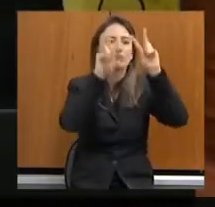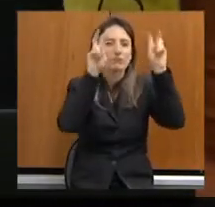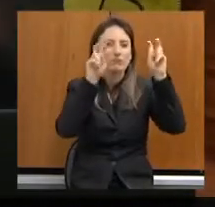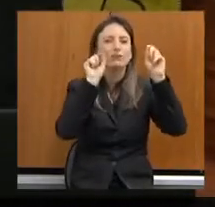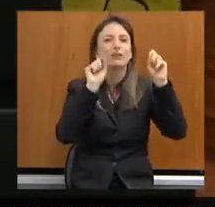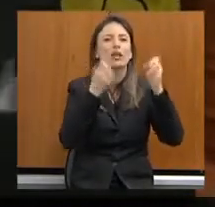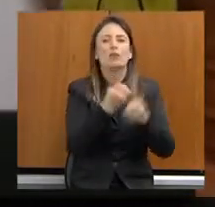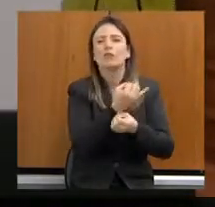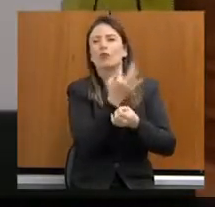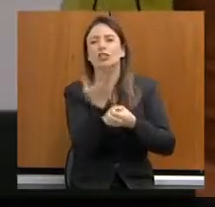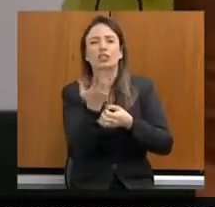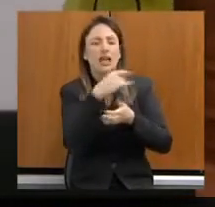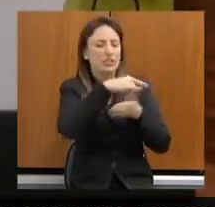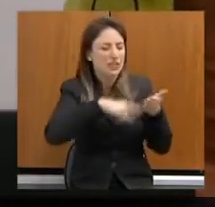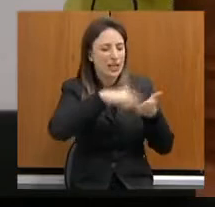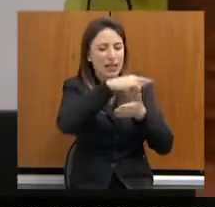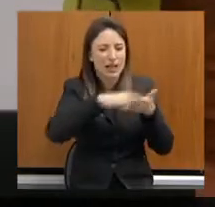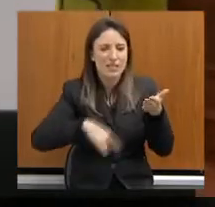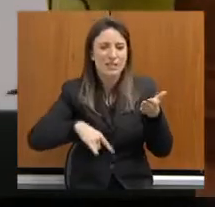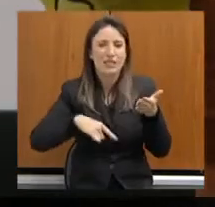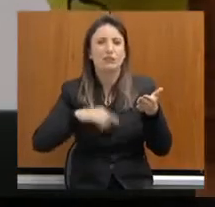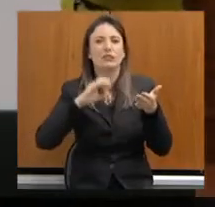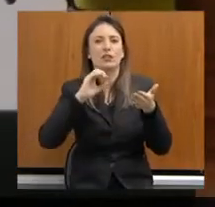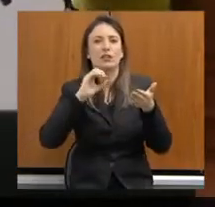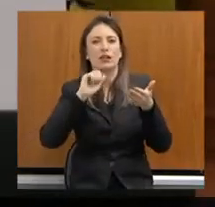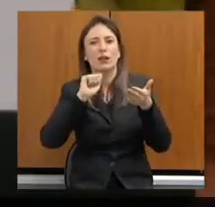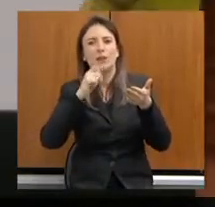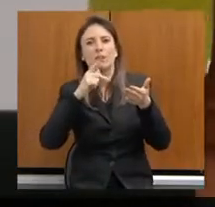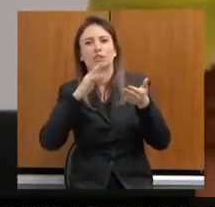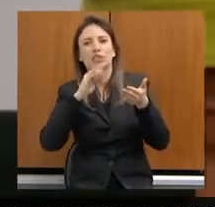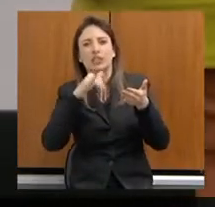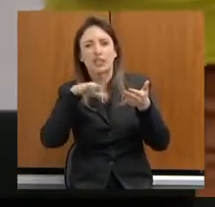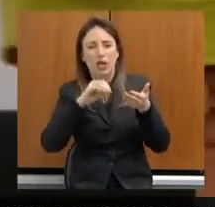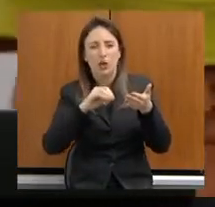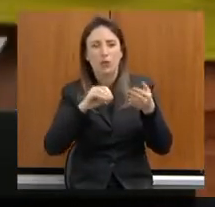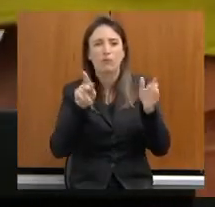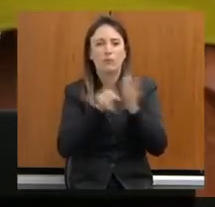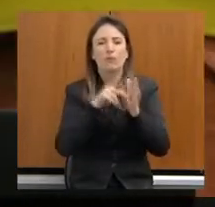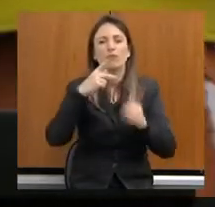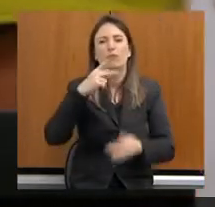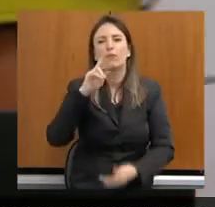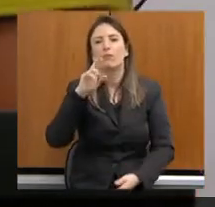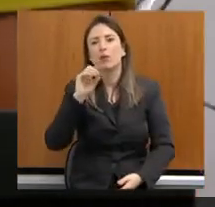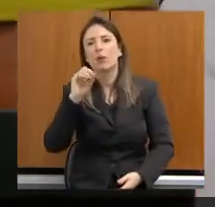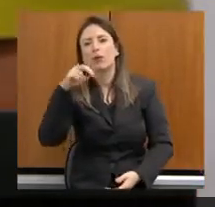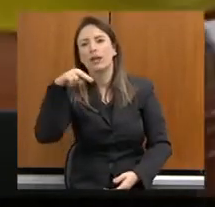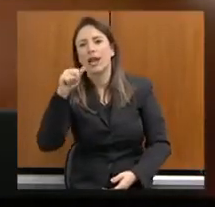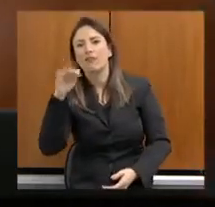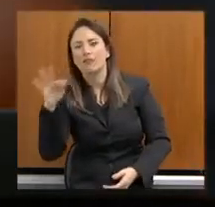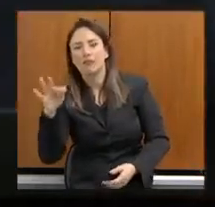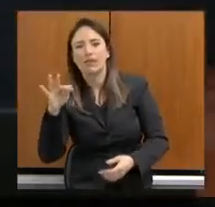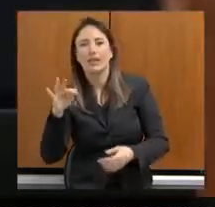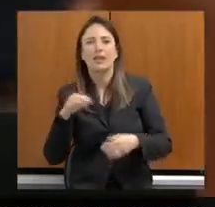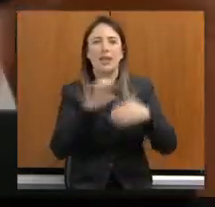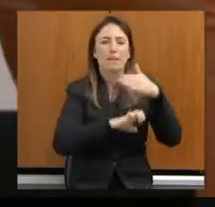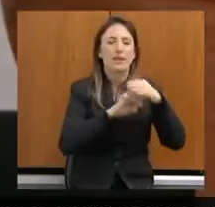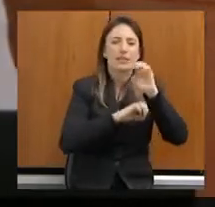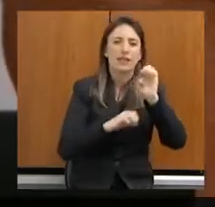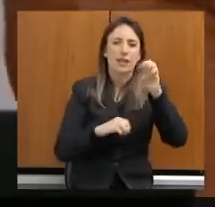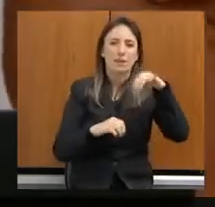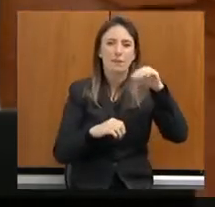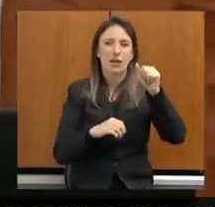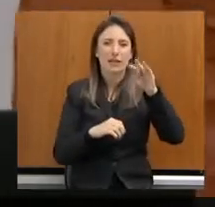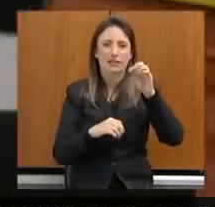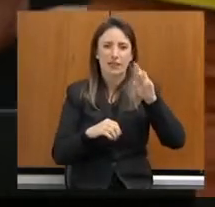de declarações de aptidão ao Pronaf emitidas pela Emater em 2020